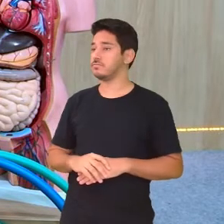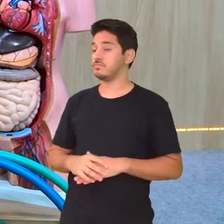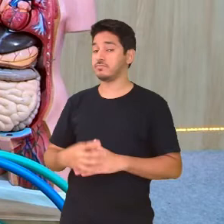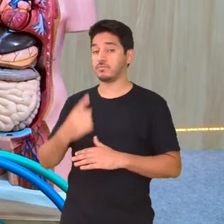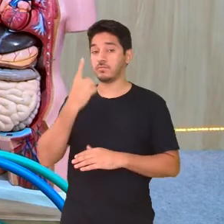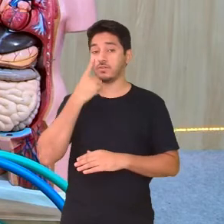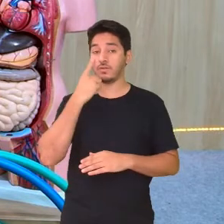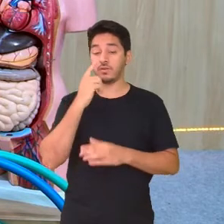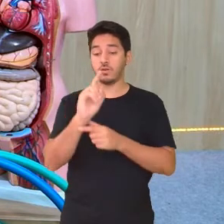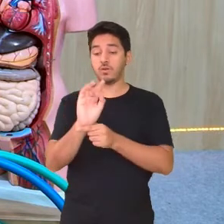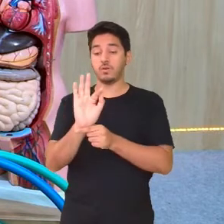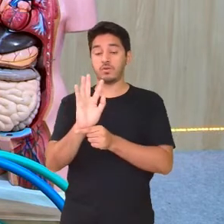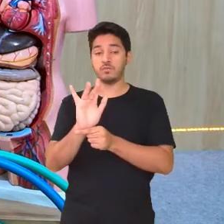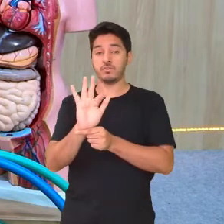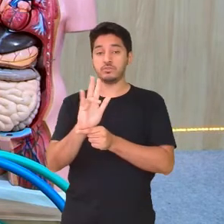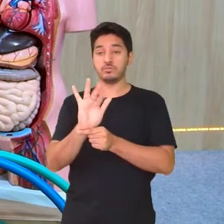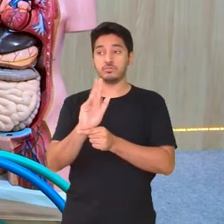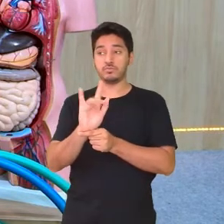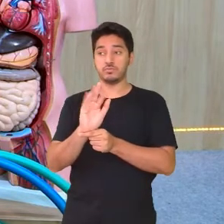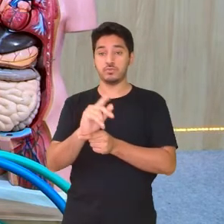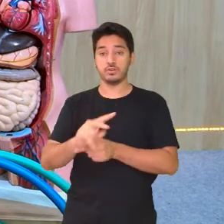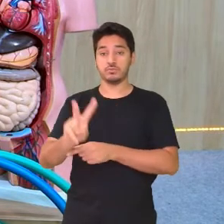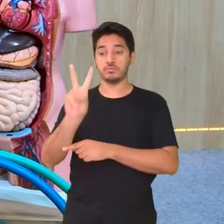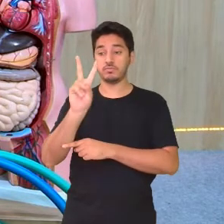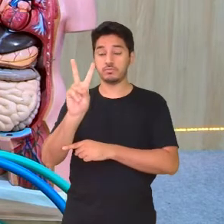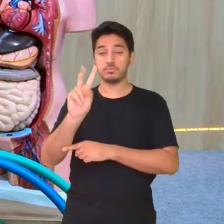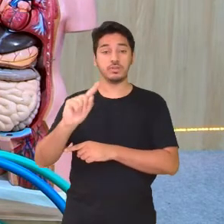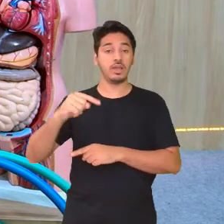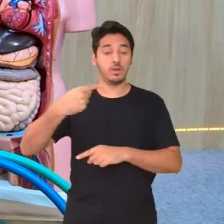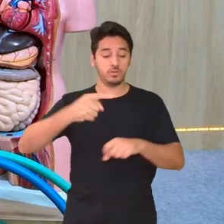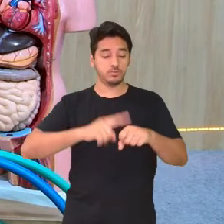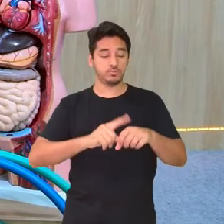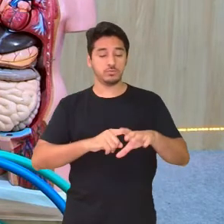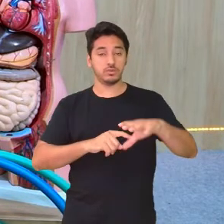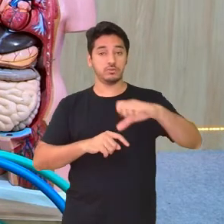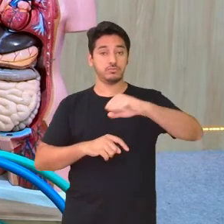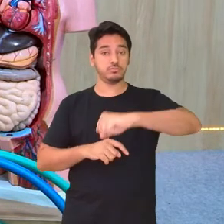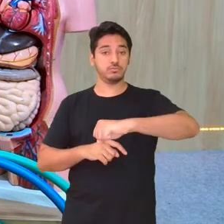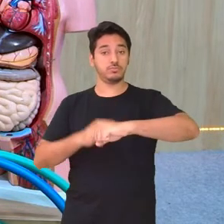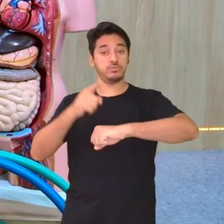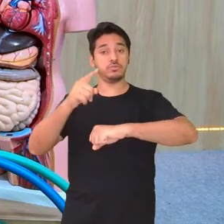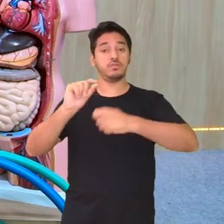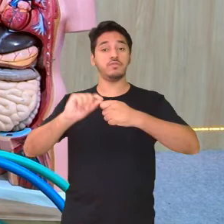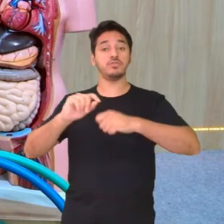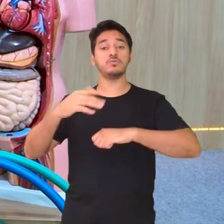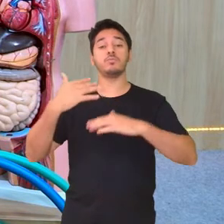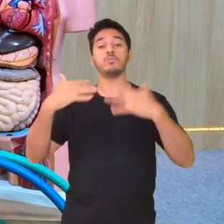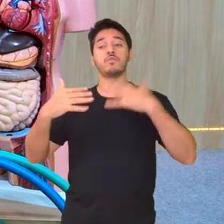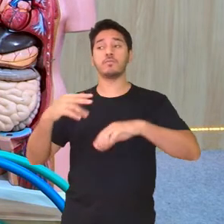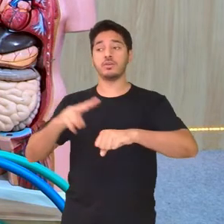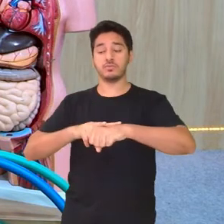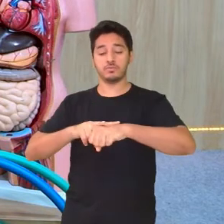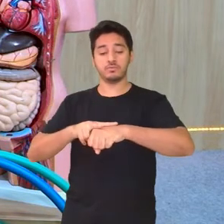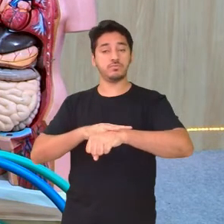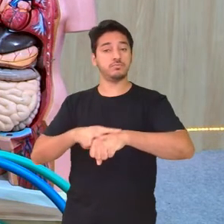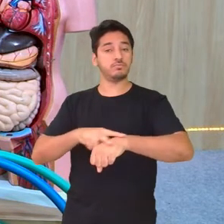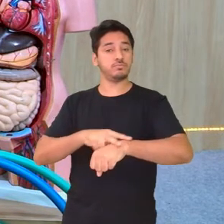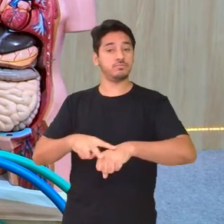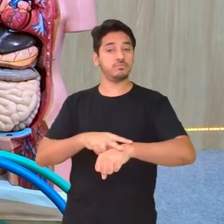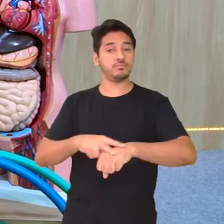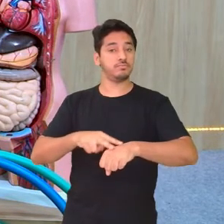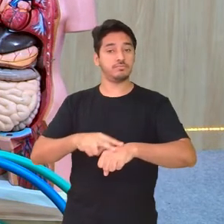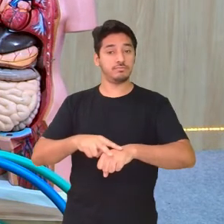Olha só a configuração da mão. A outra fica assim e você faz isso, verde, em